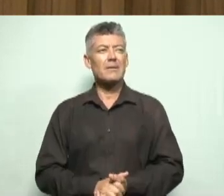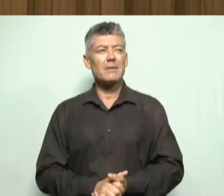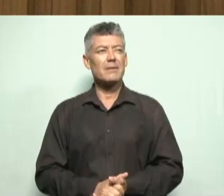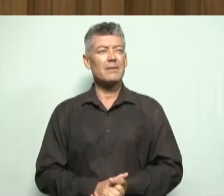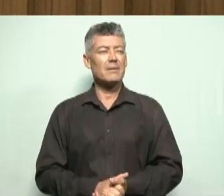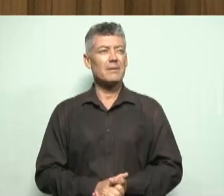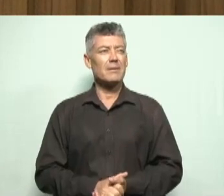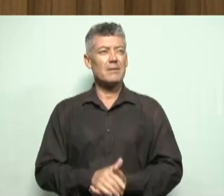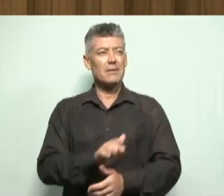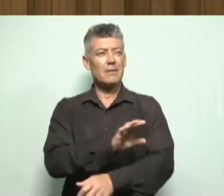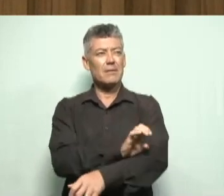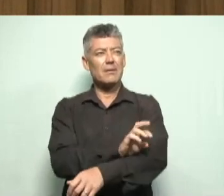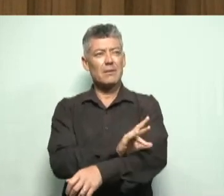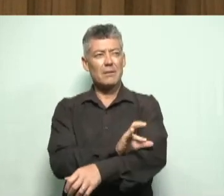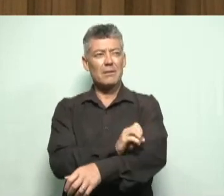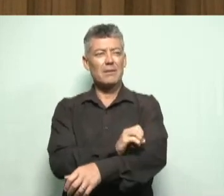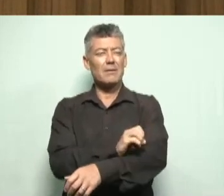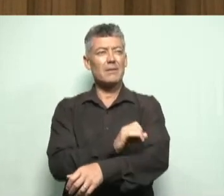Érico Jacome.